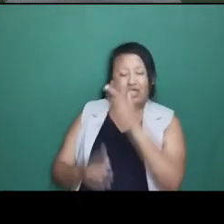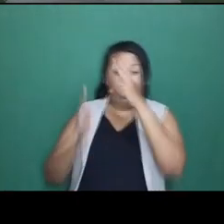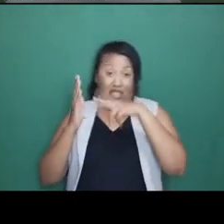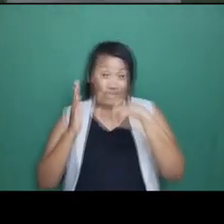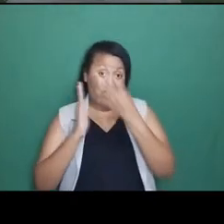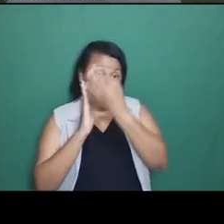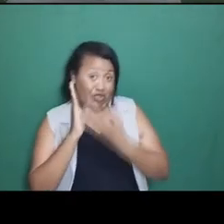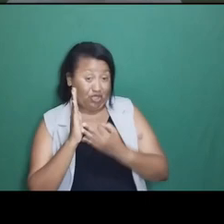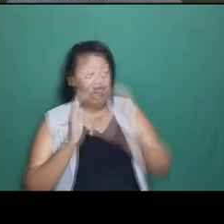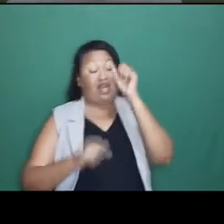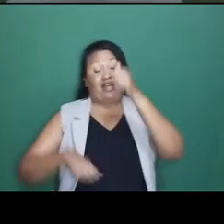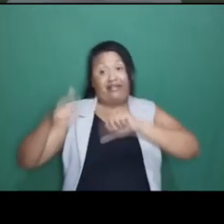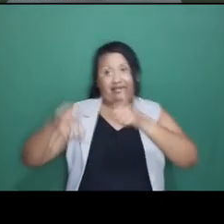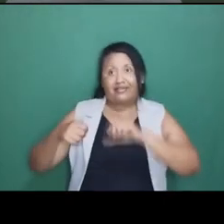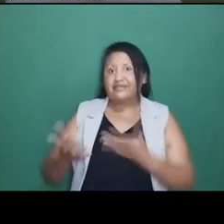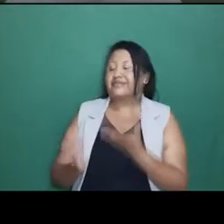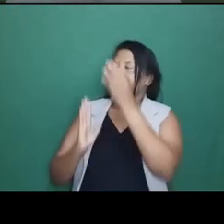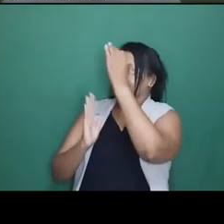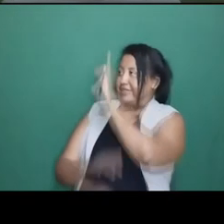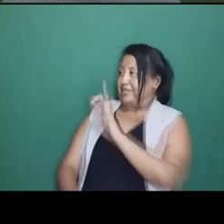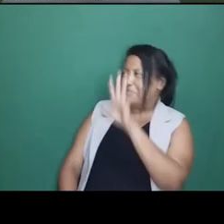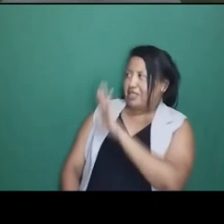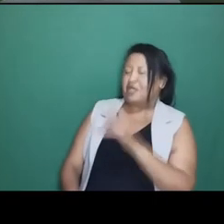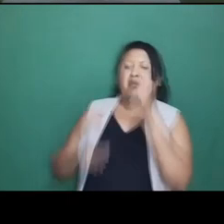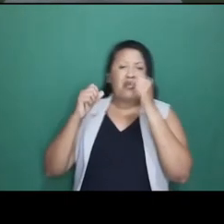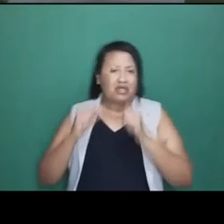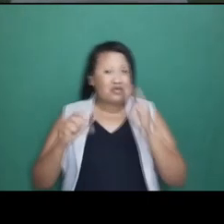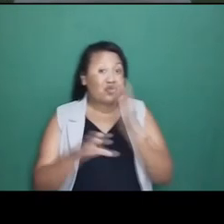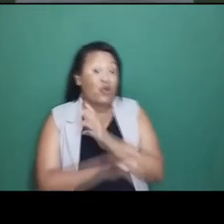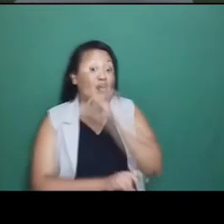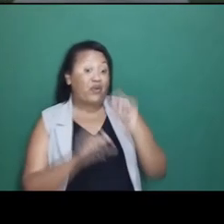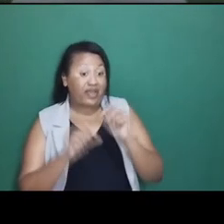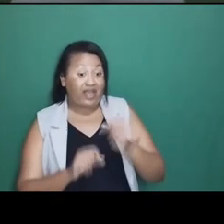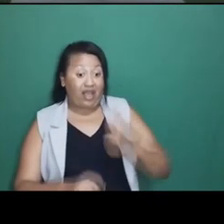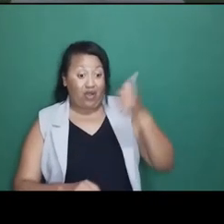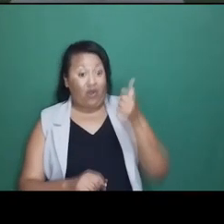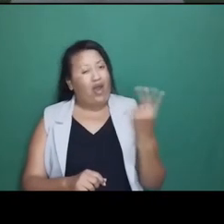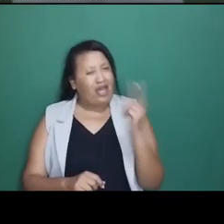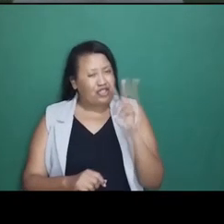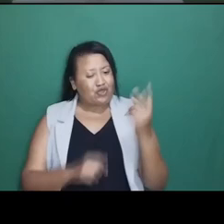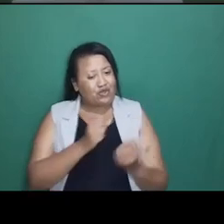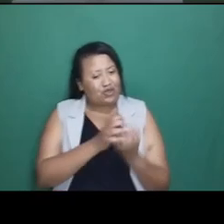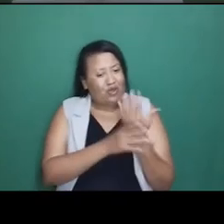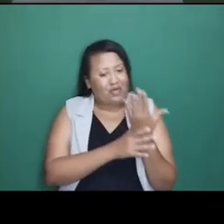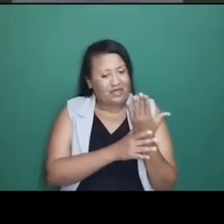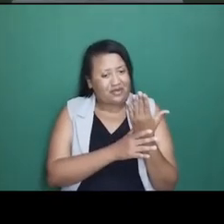texto da imagem podemos concluir que as duas obras